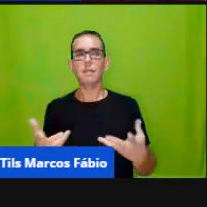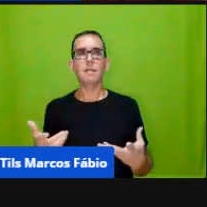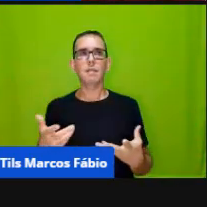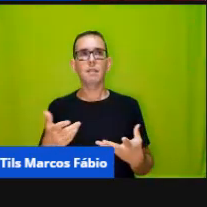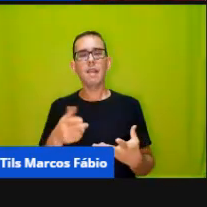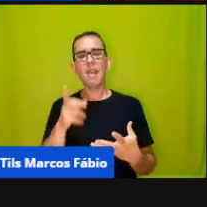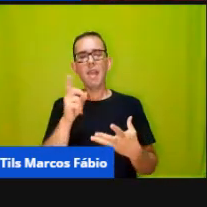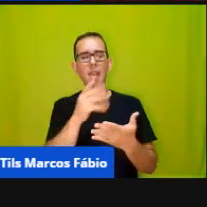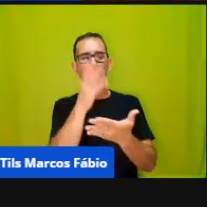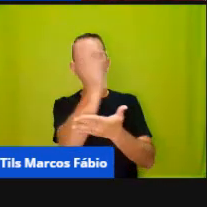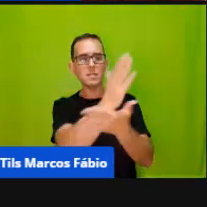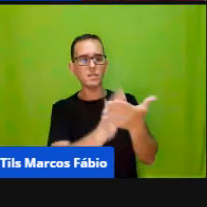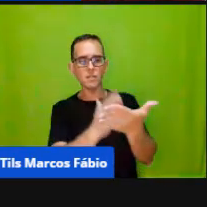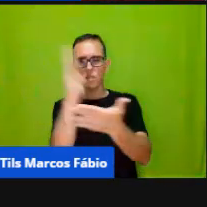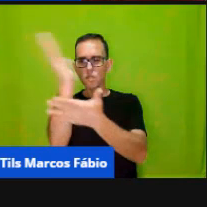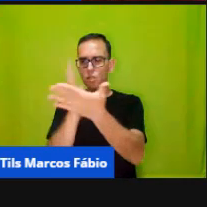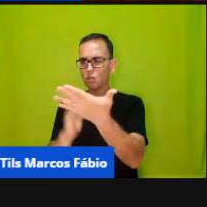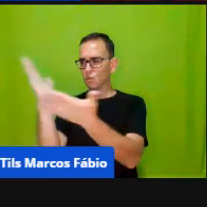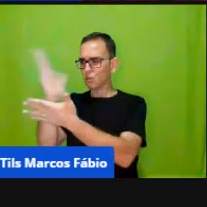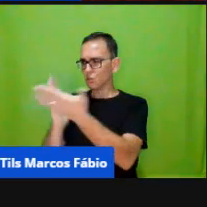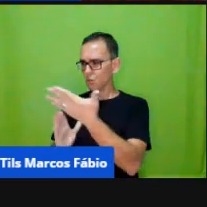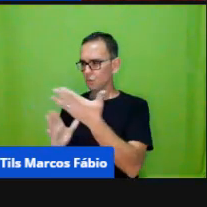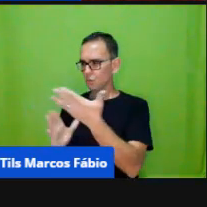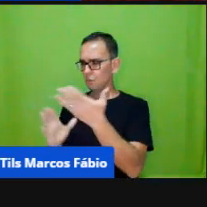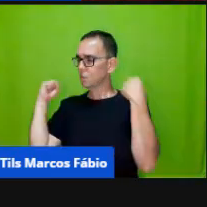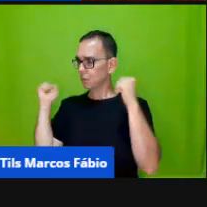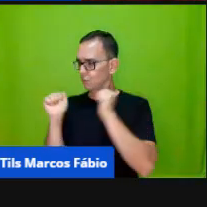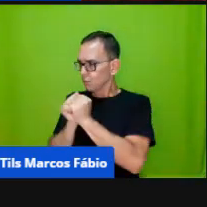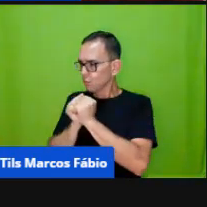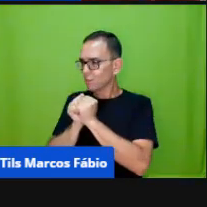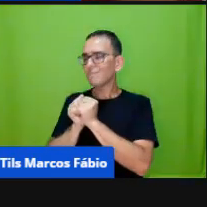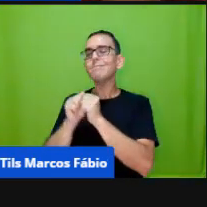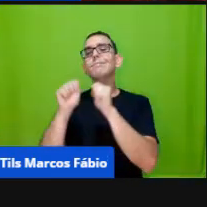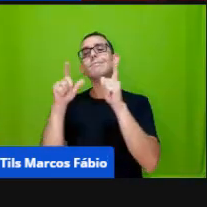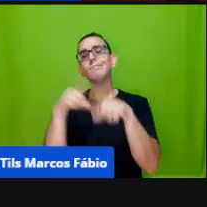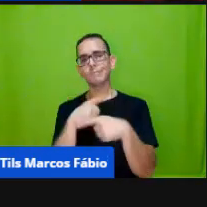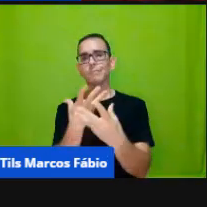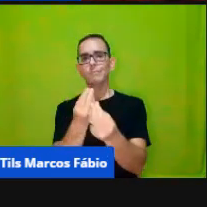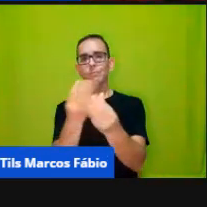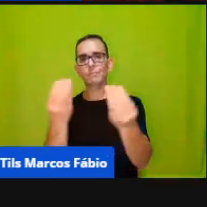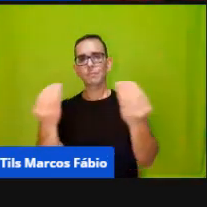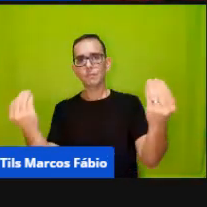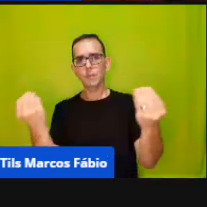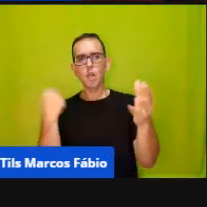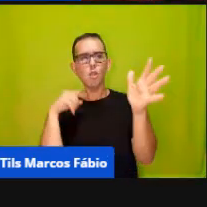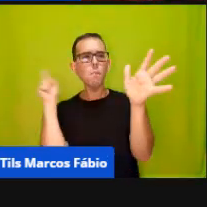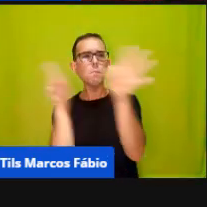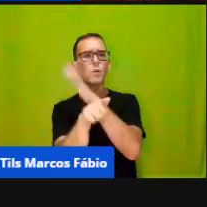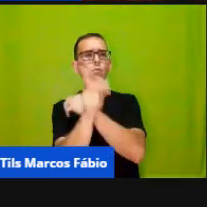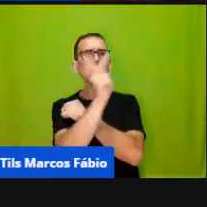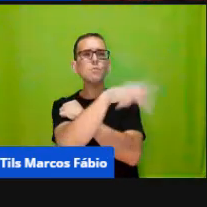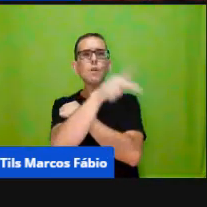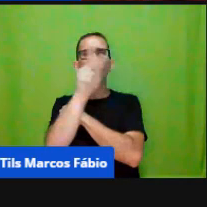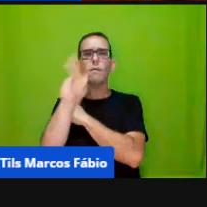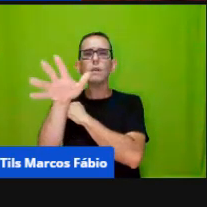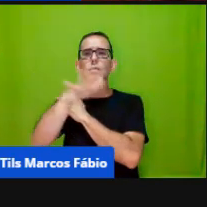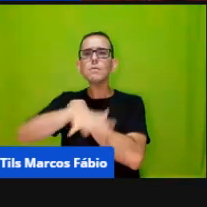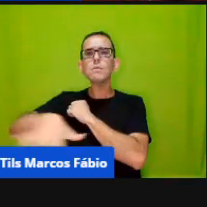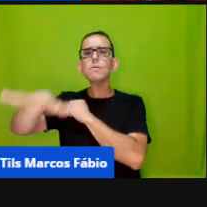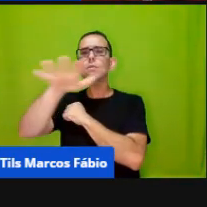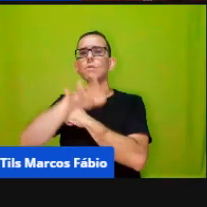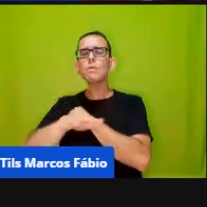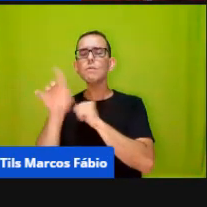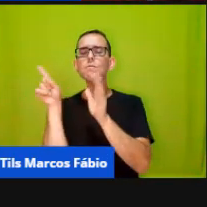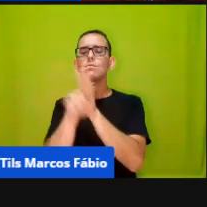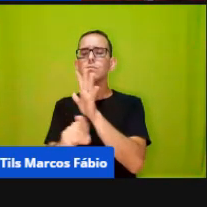dividida com o esporte são muitas, né? E aí eu pergunto para os professores e questiono isso muito